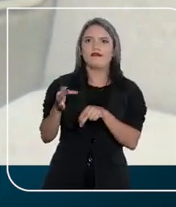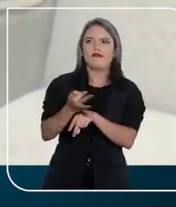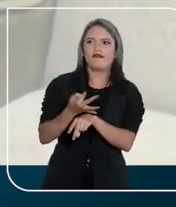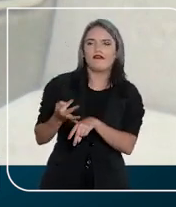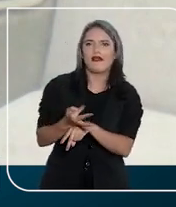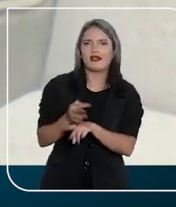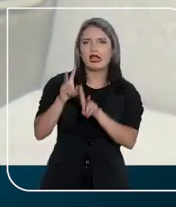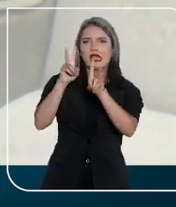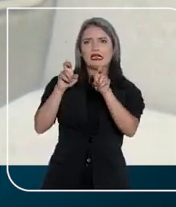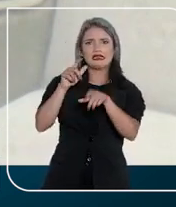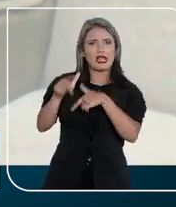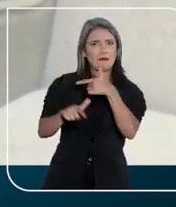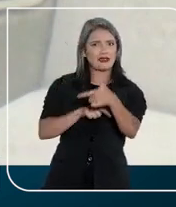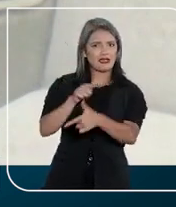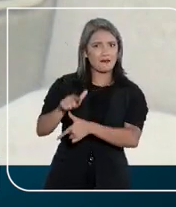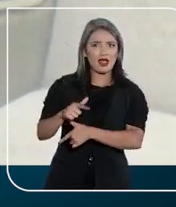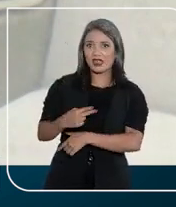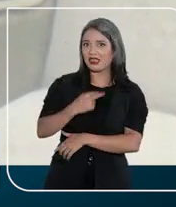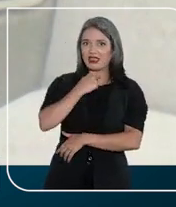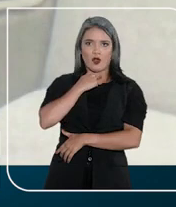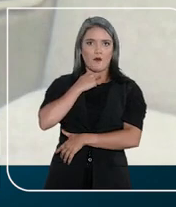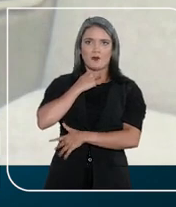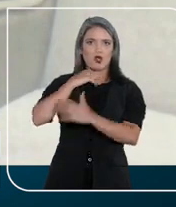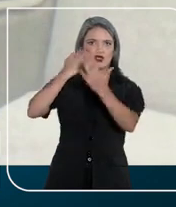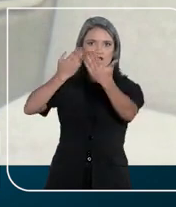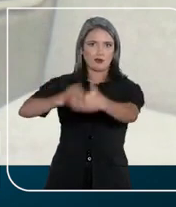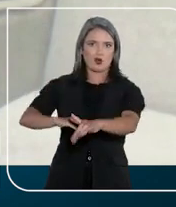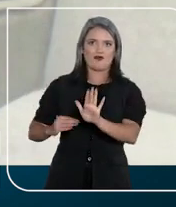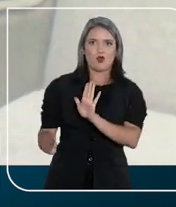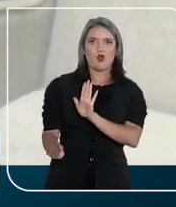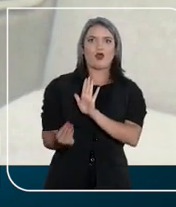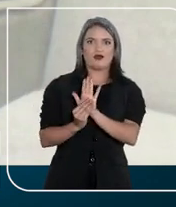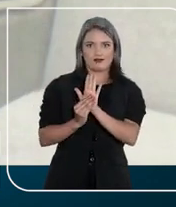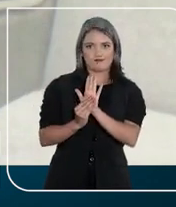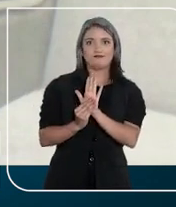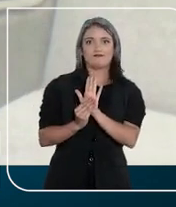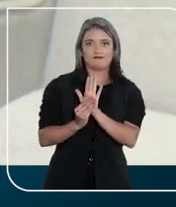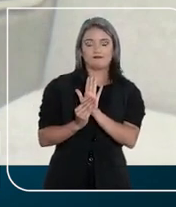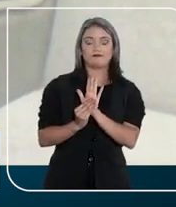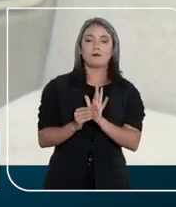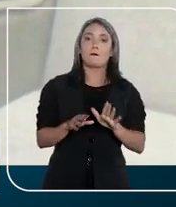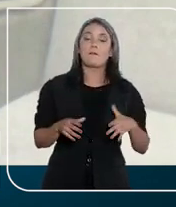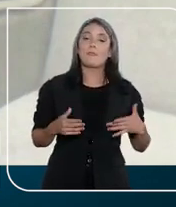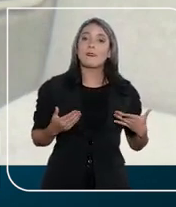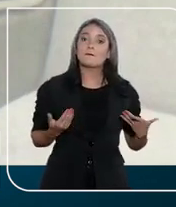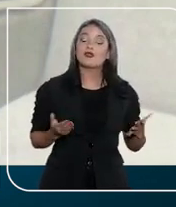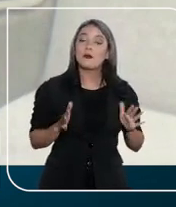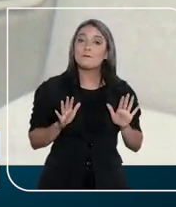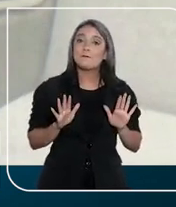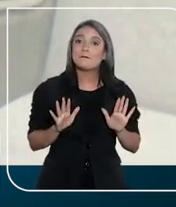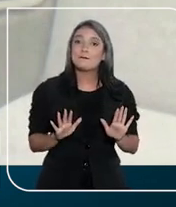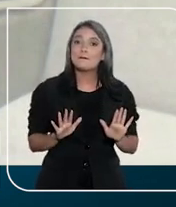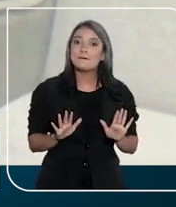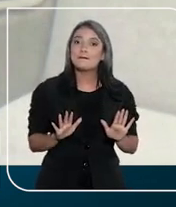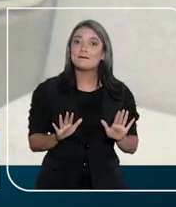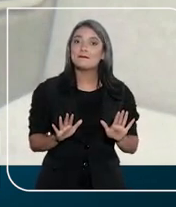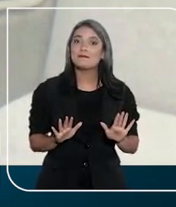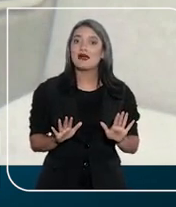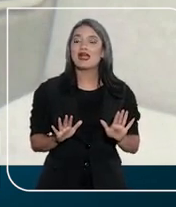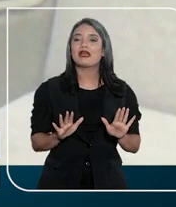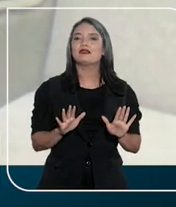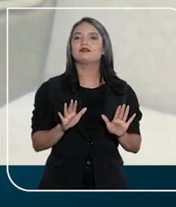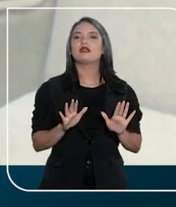sobre dispensa com justa causa, sem justa causa. Então, veja, agora, quando a gente fala de